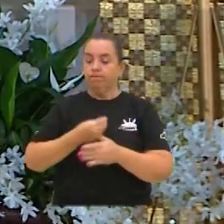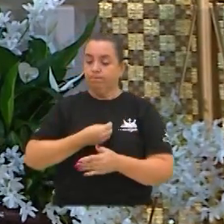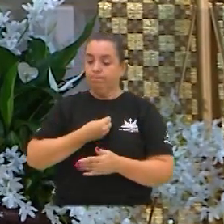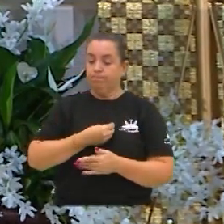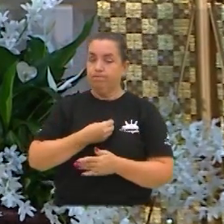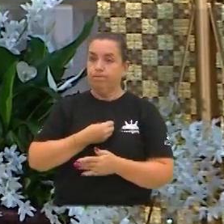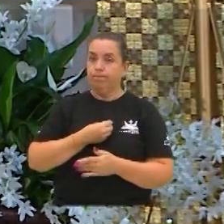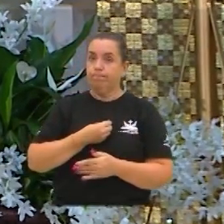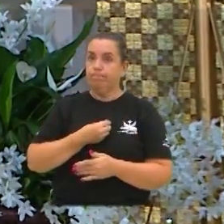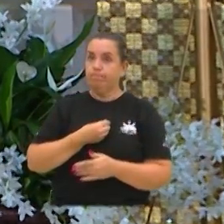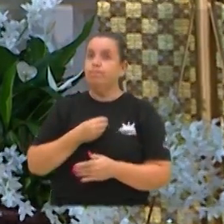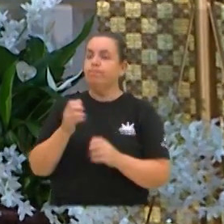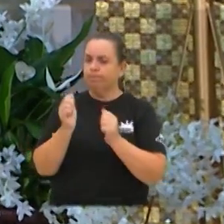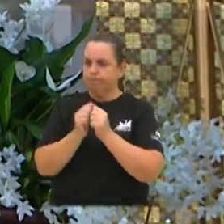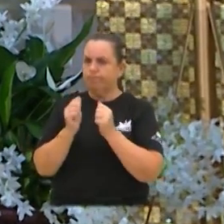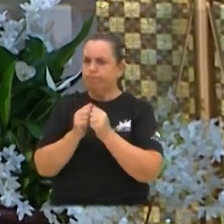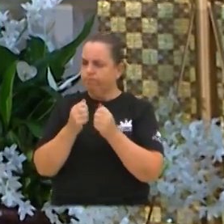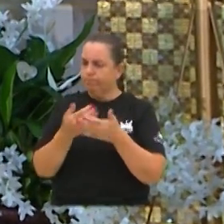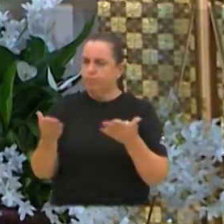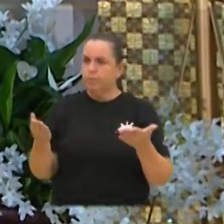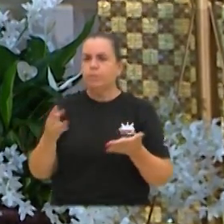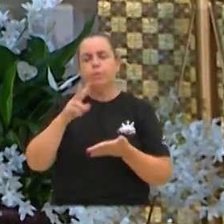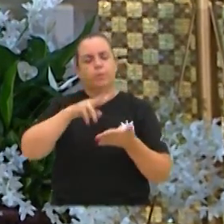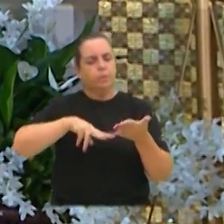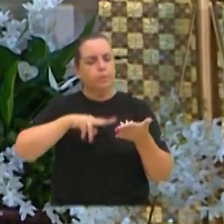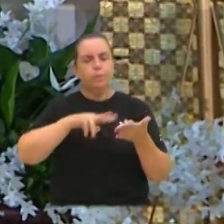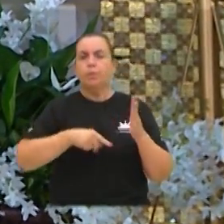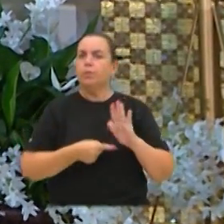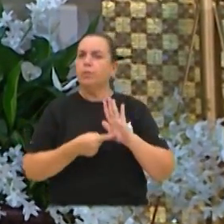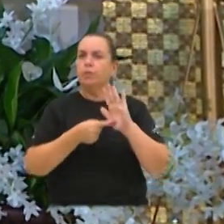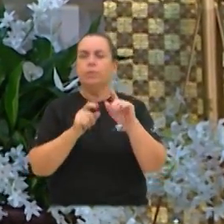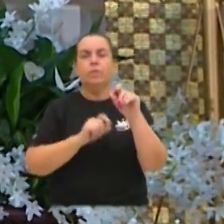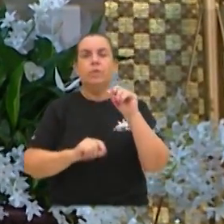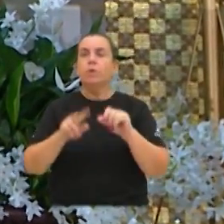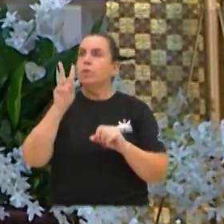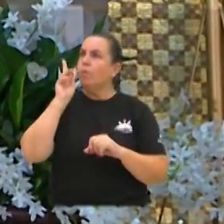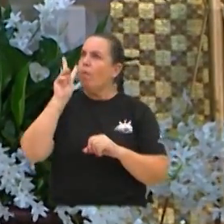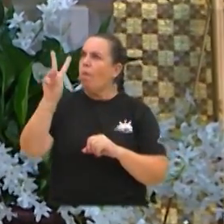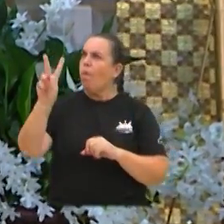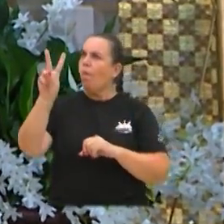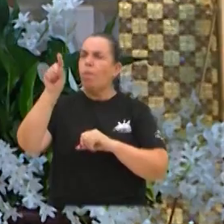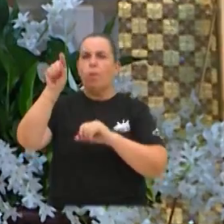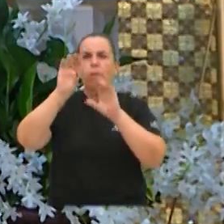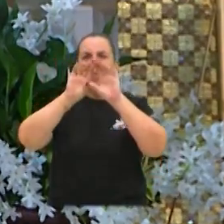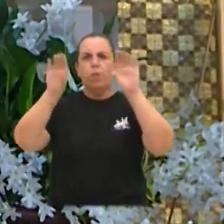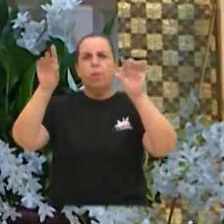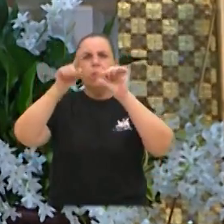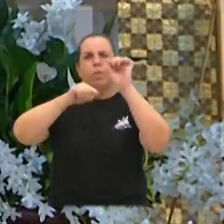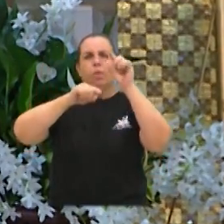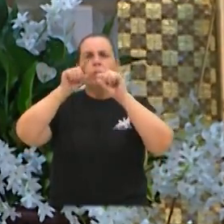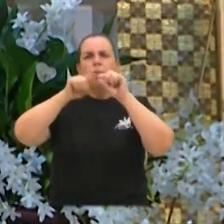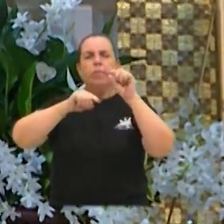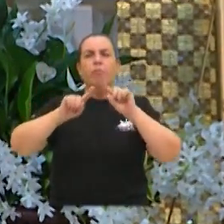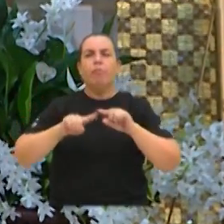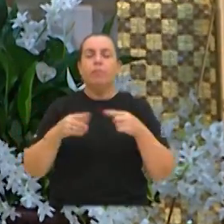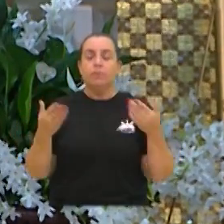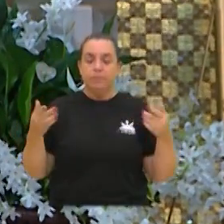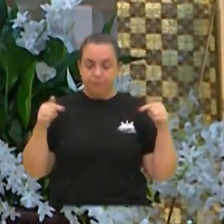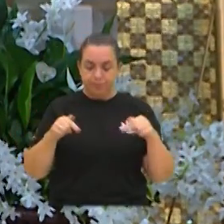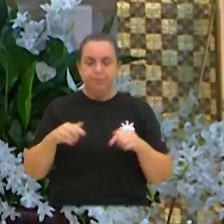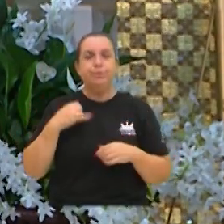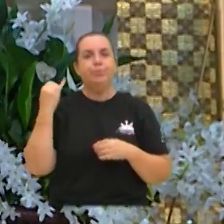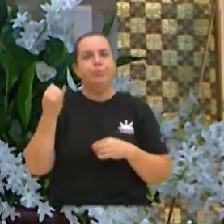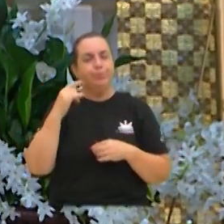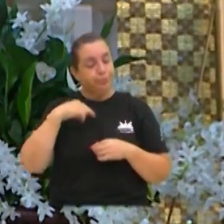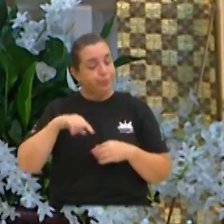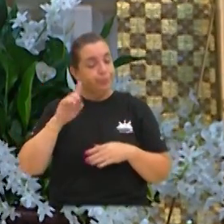presença. E nesta leitura mostra que eles observaram, mas aqui é